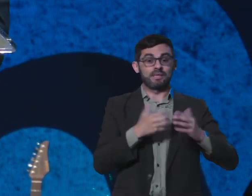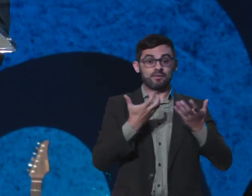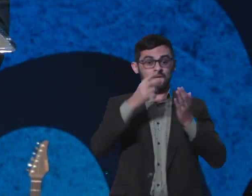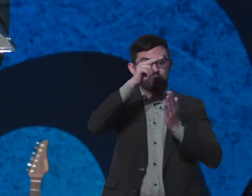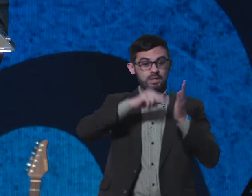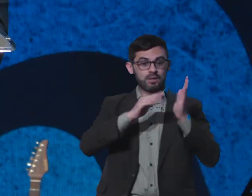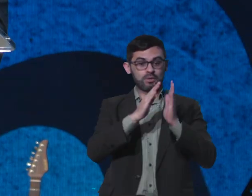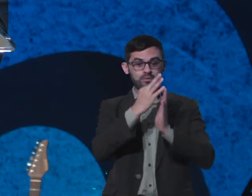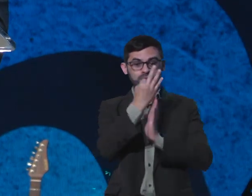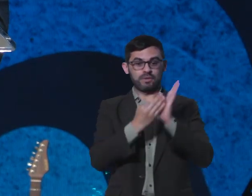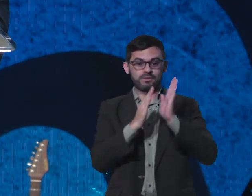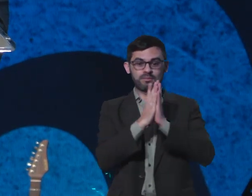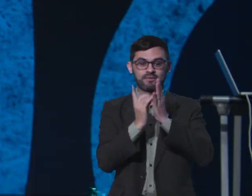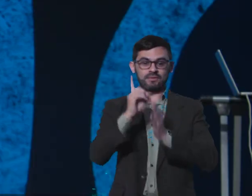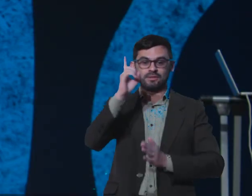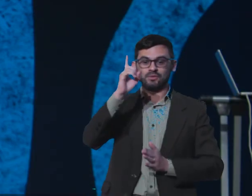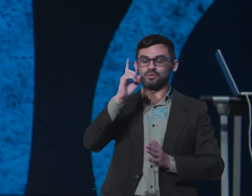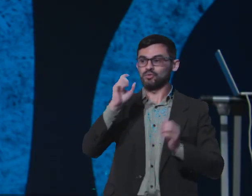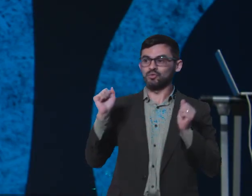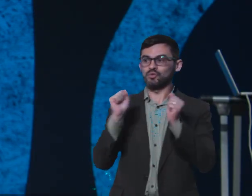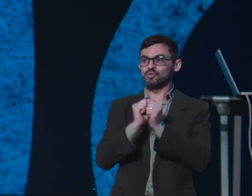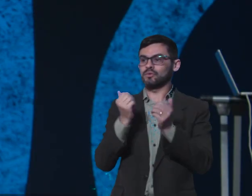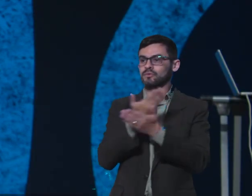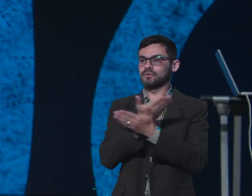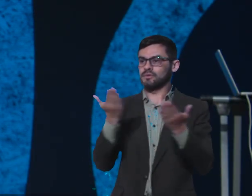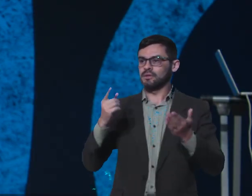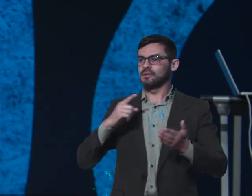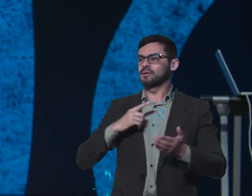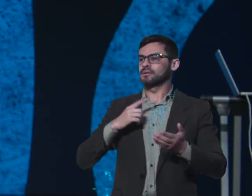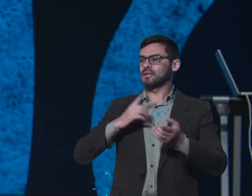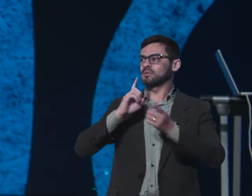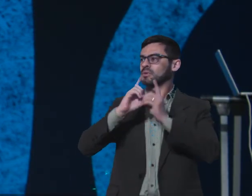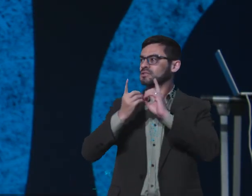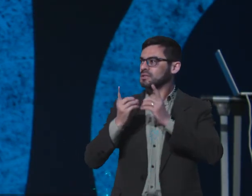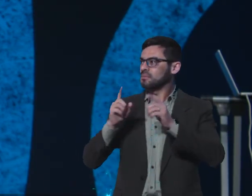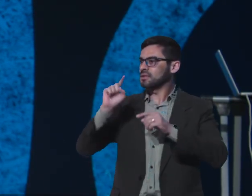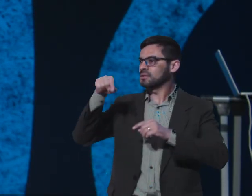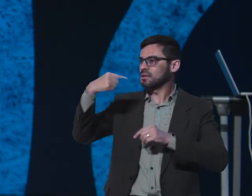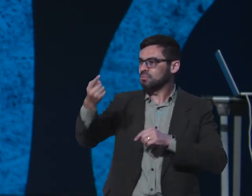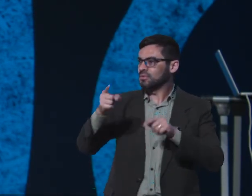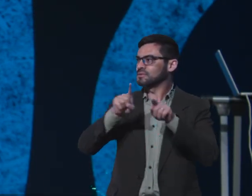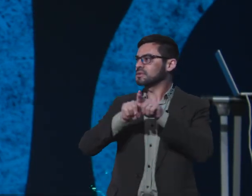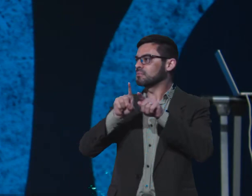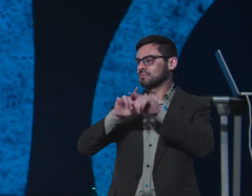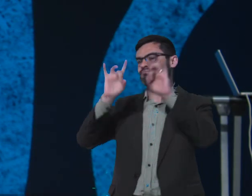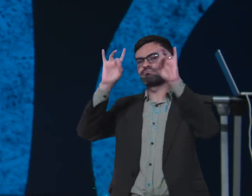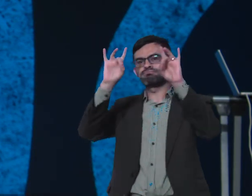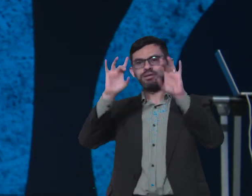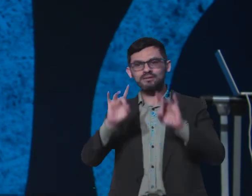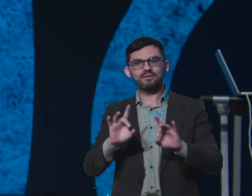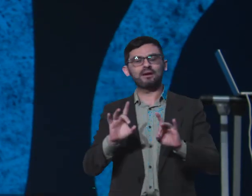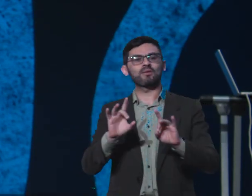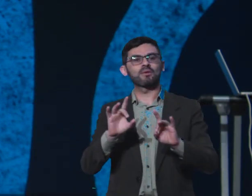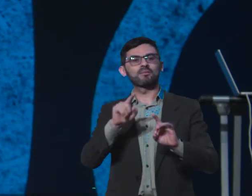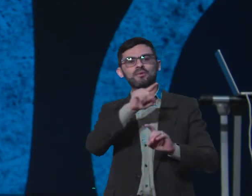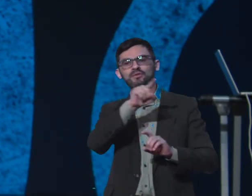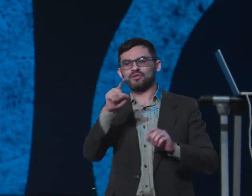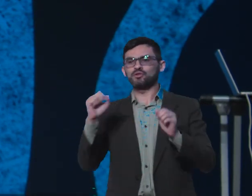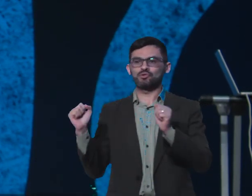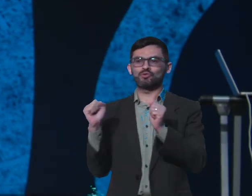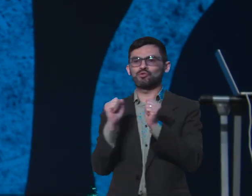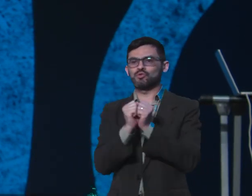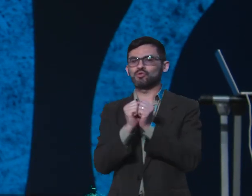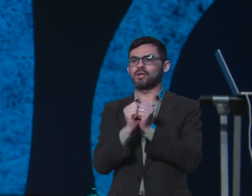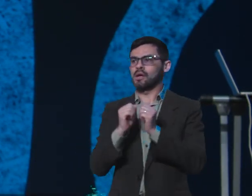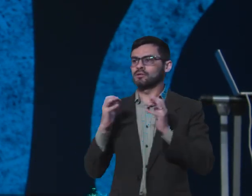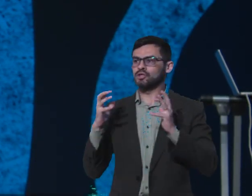com vocês. Nós vamos ter uma dinâmica hoje bem especial também para você participar. Eu acho